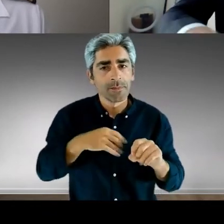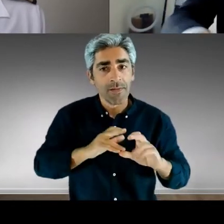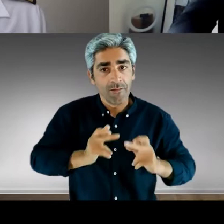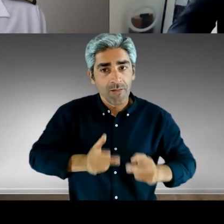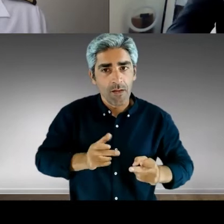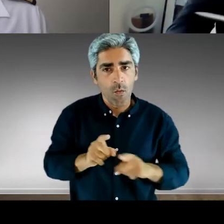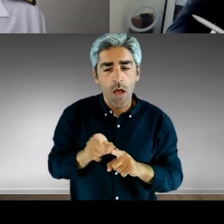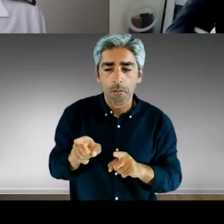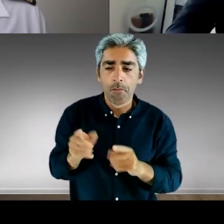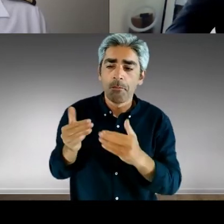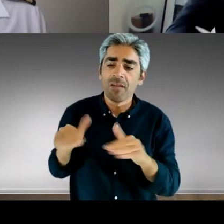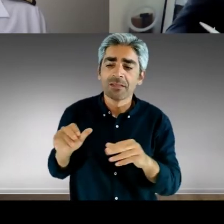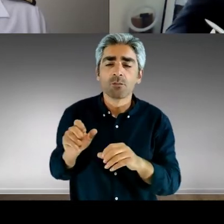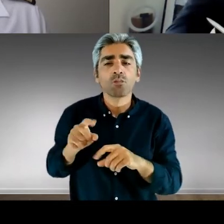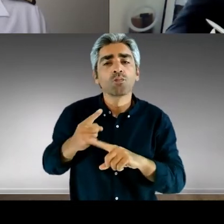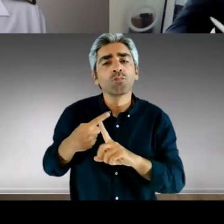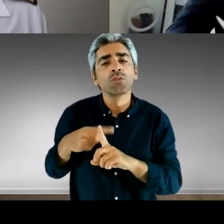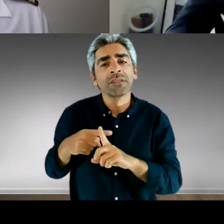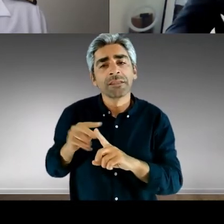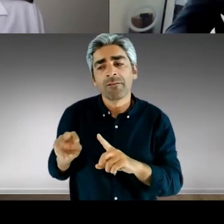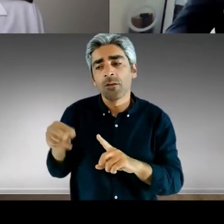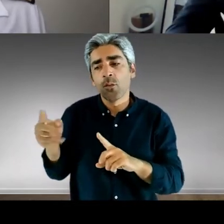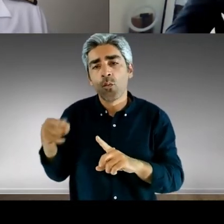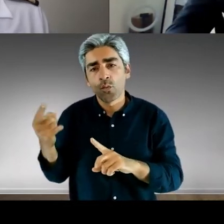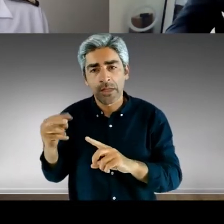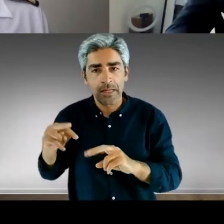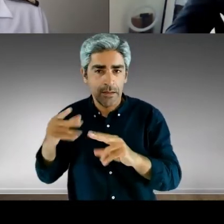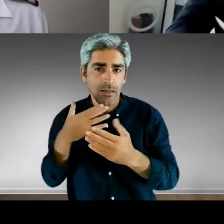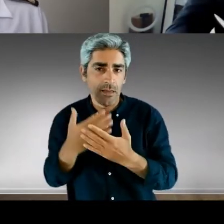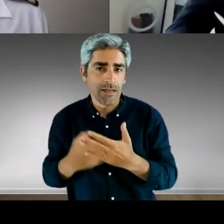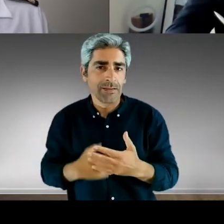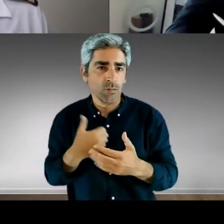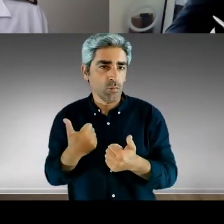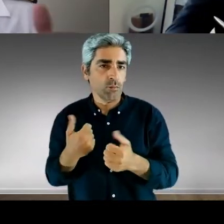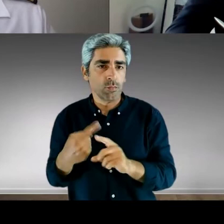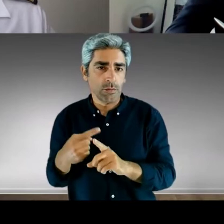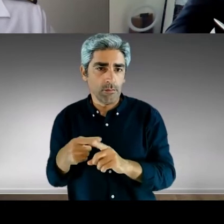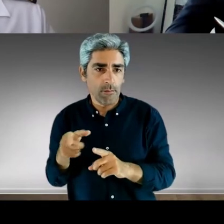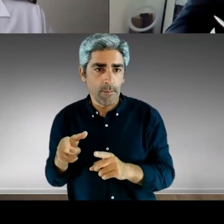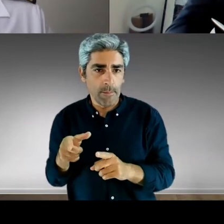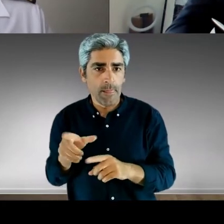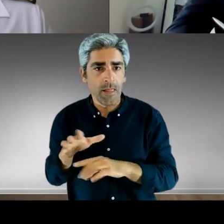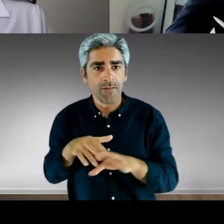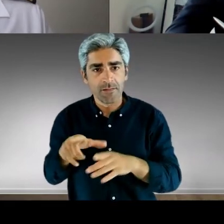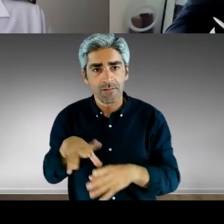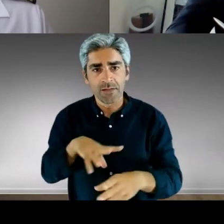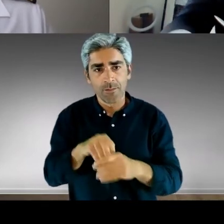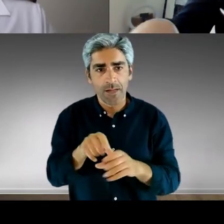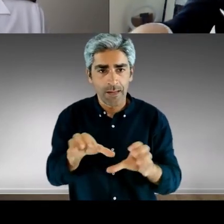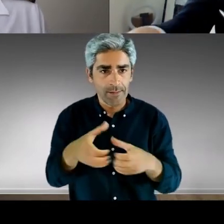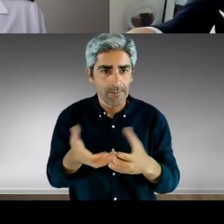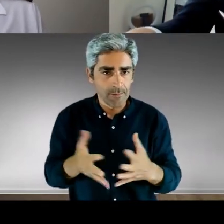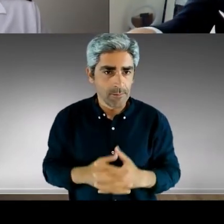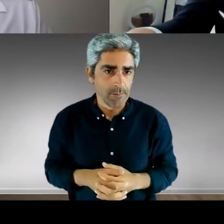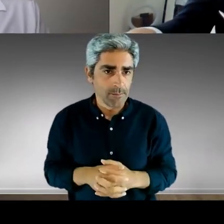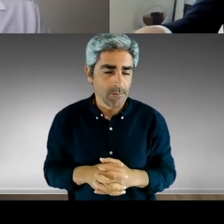uma etapa positiva da sua carreira, e acaba por dar significado, então, ao momento presente em que eles fazem parte dessa equipa.